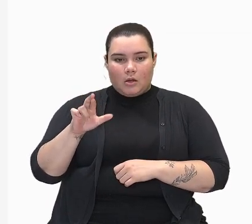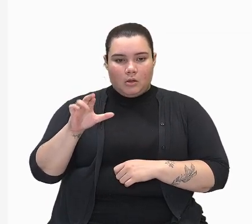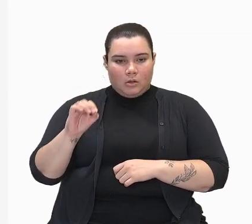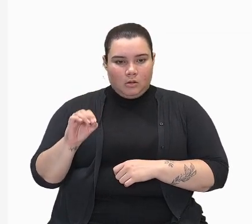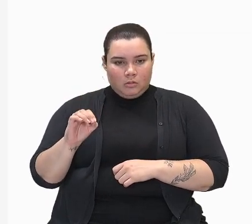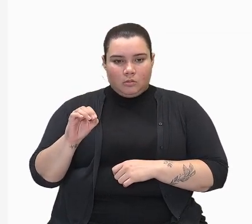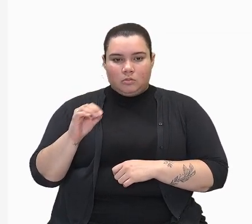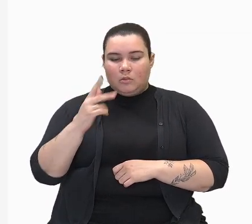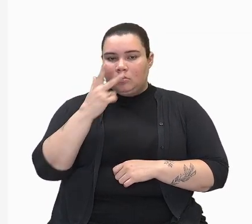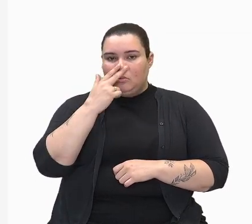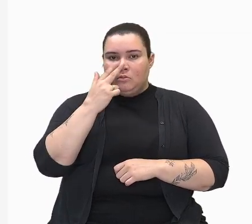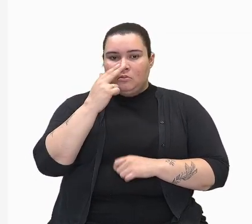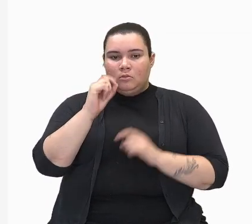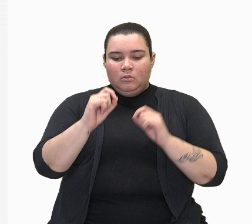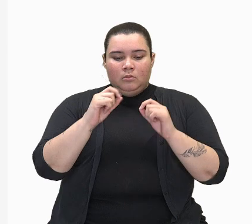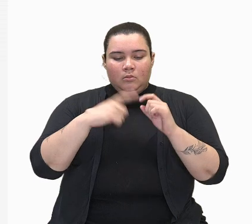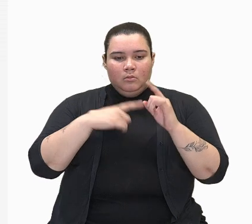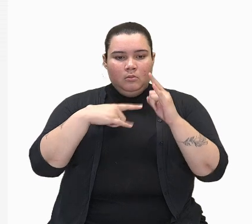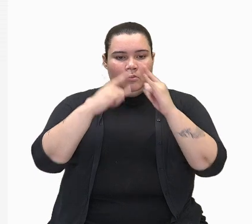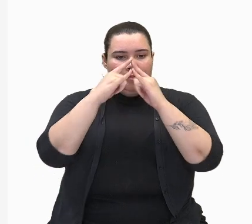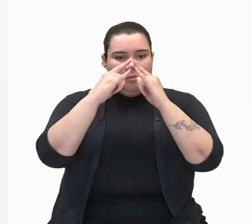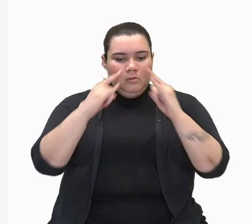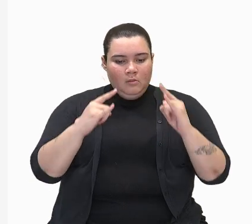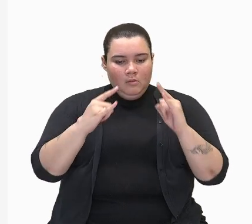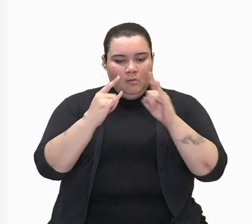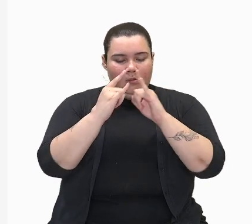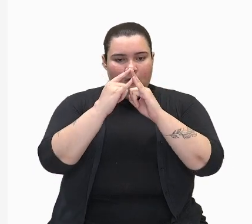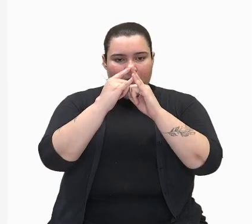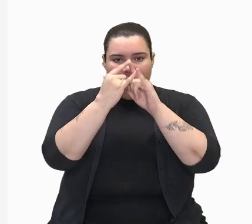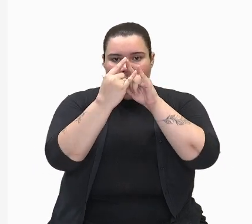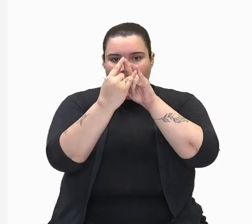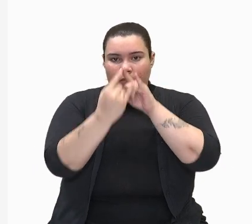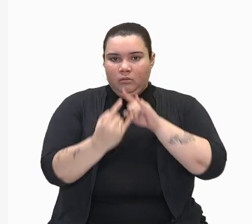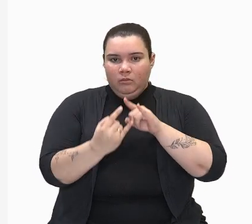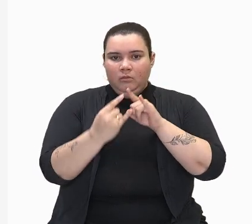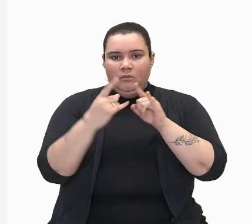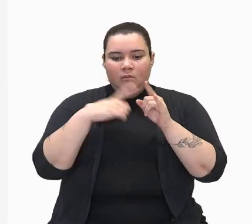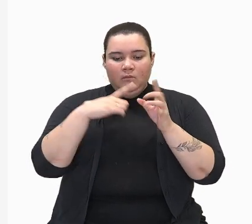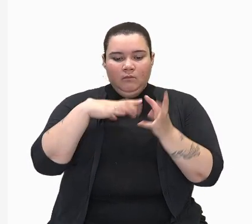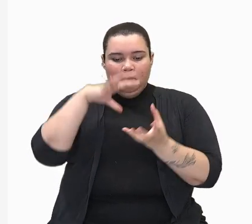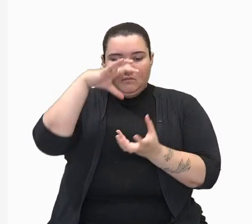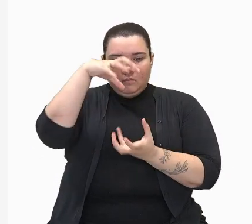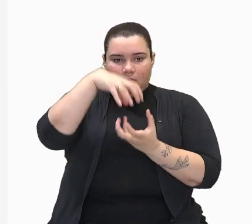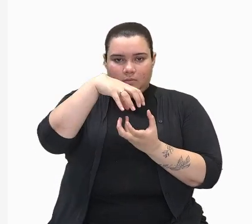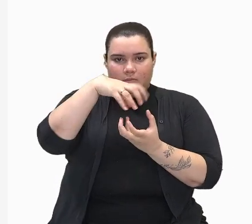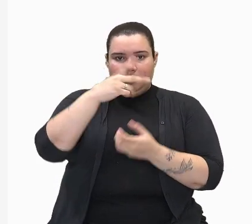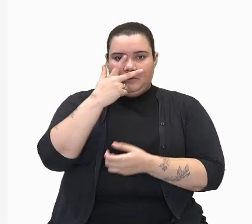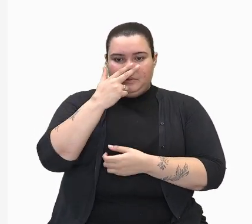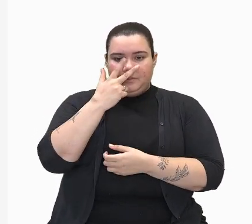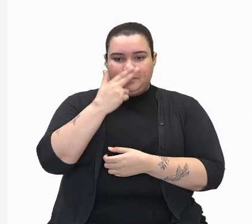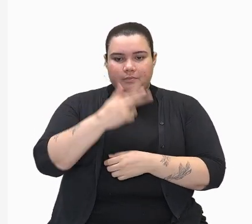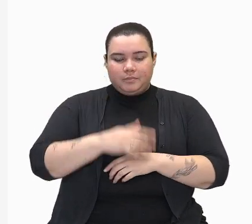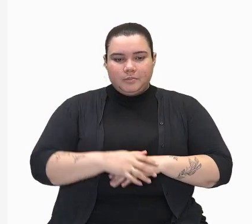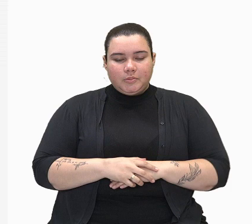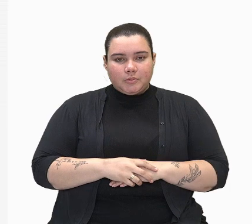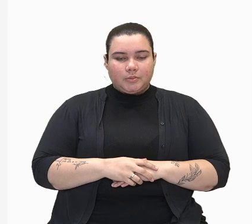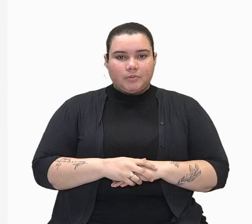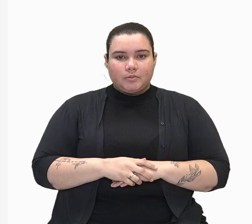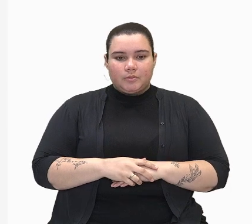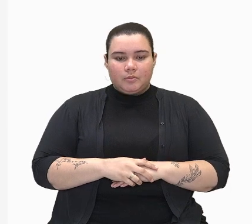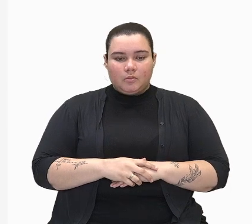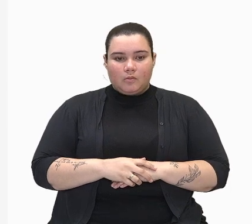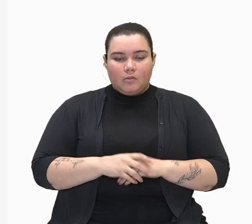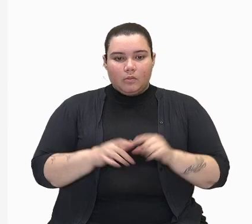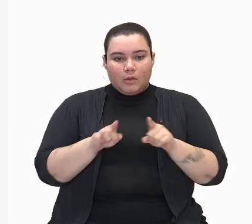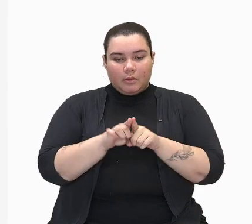duas pirâmides, né? Uma de ponta cabeça e outra no sentido normal, né?